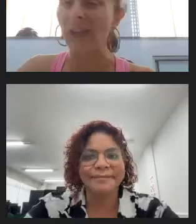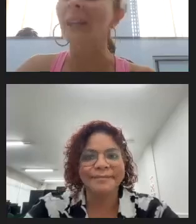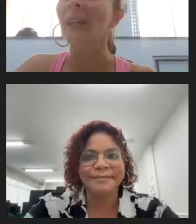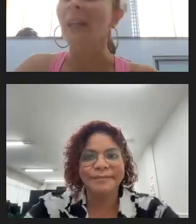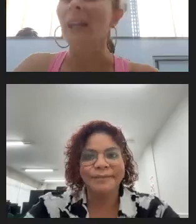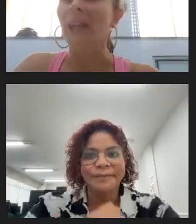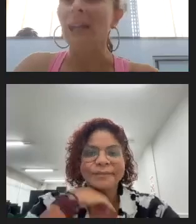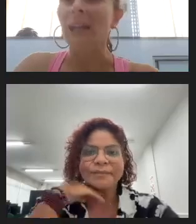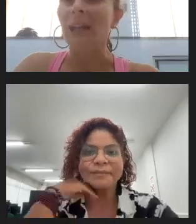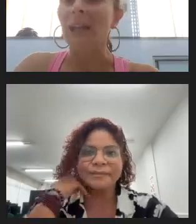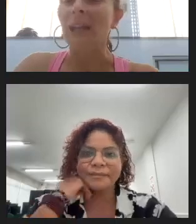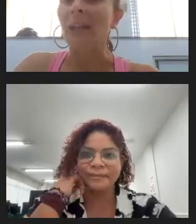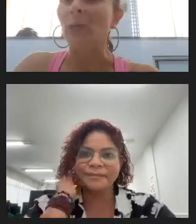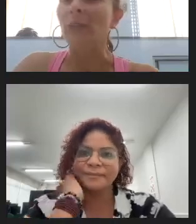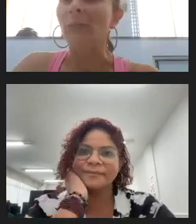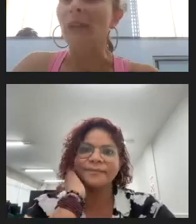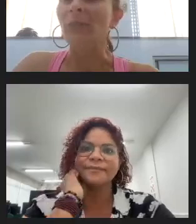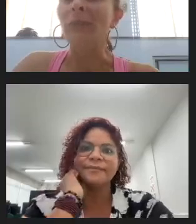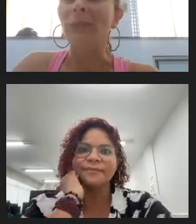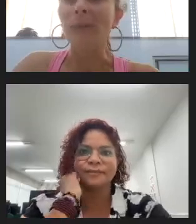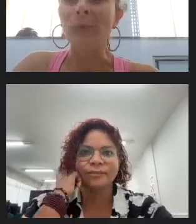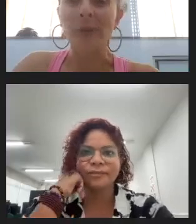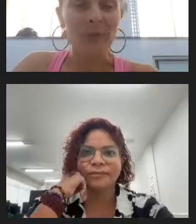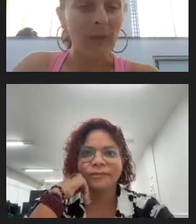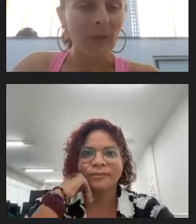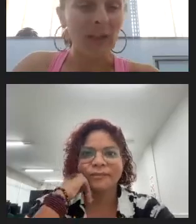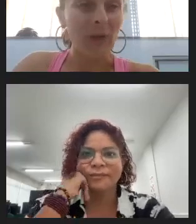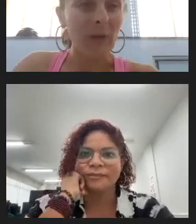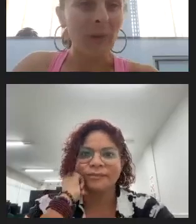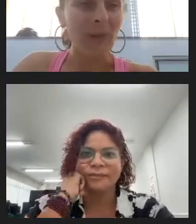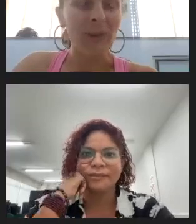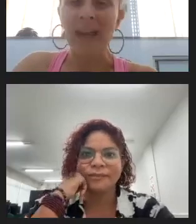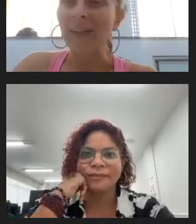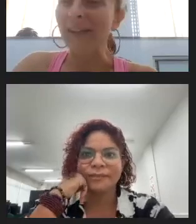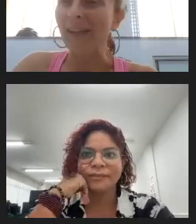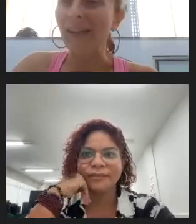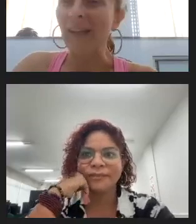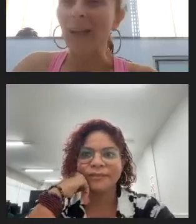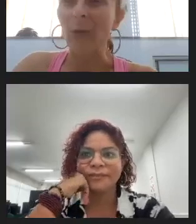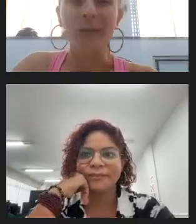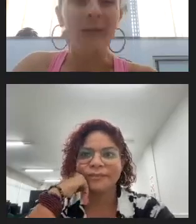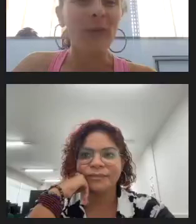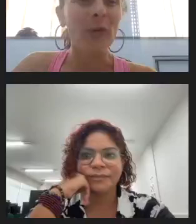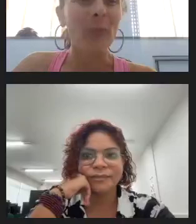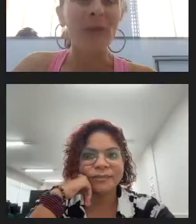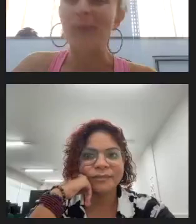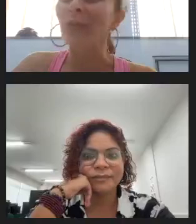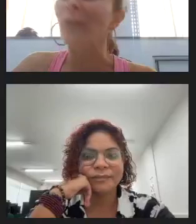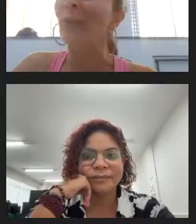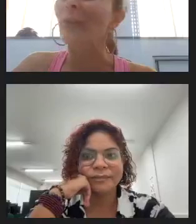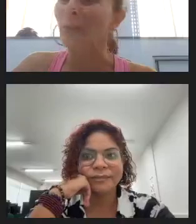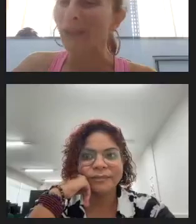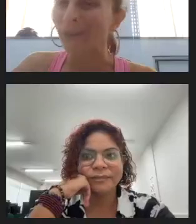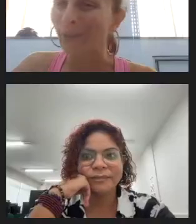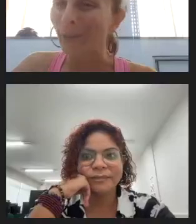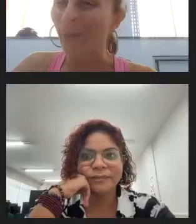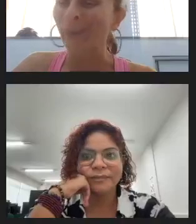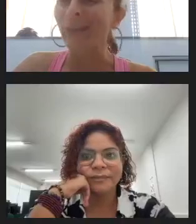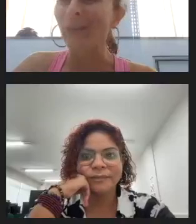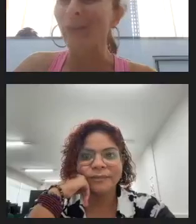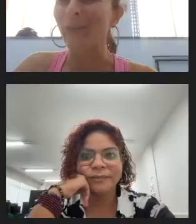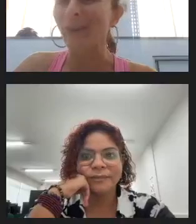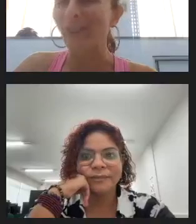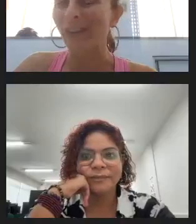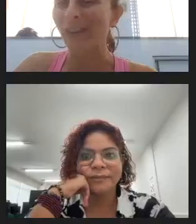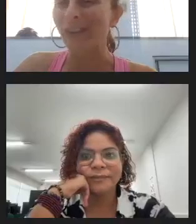para vocês, né? Eu também fiz alusão, né? Porque na aula passada aconteceu bastante esquecimento em